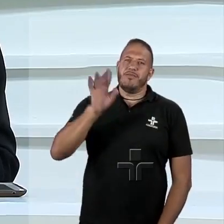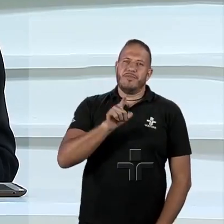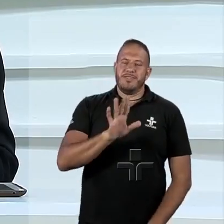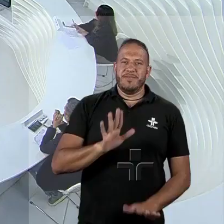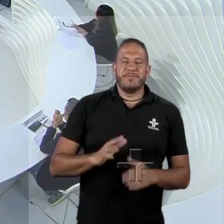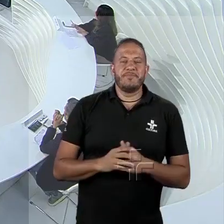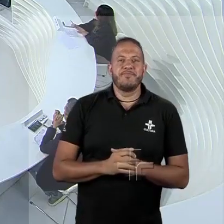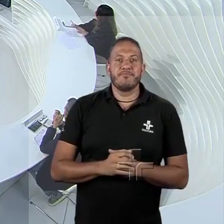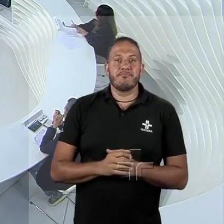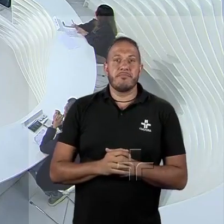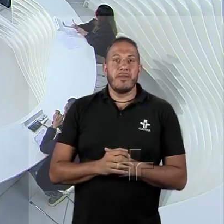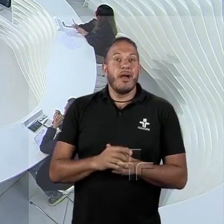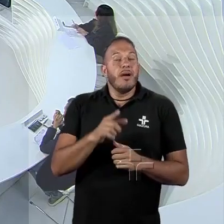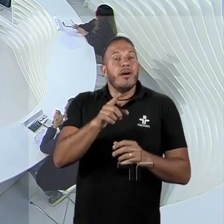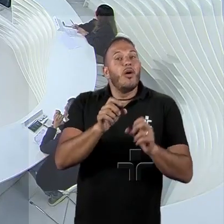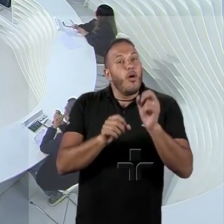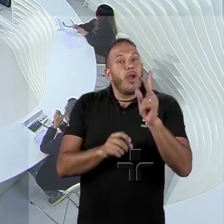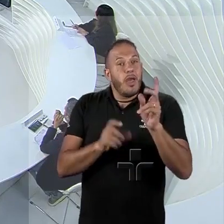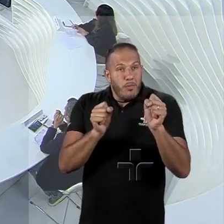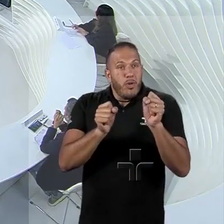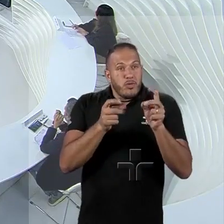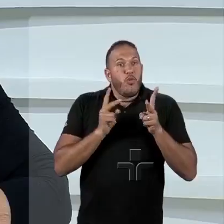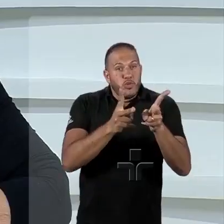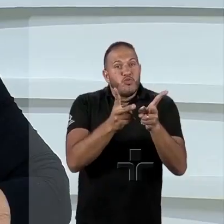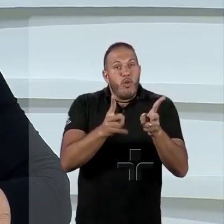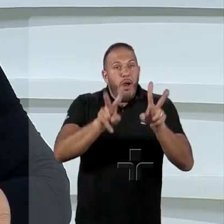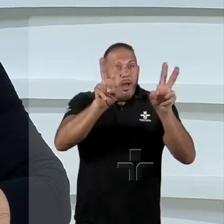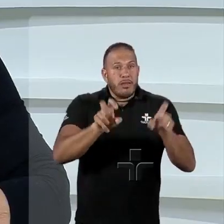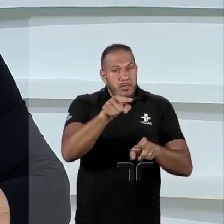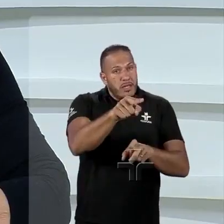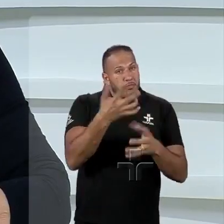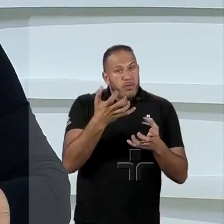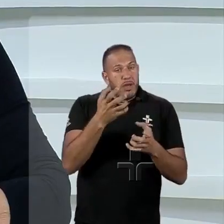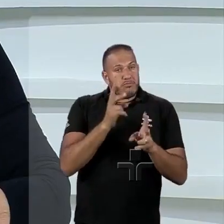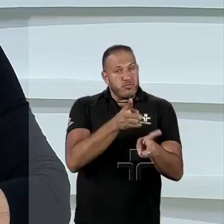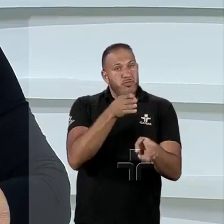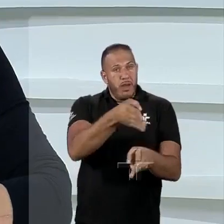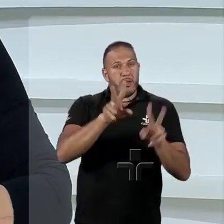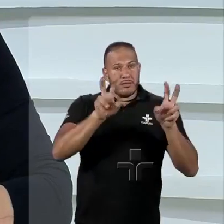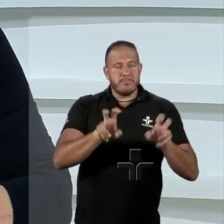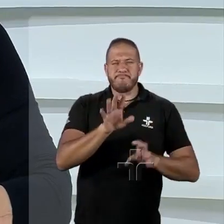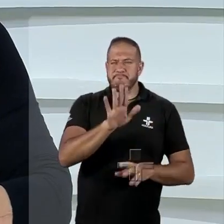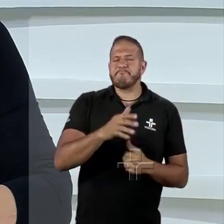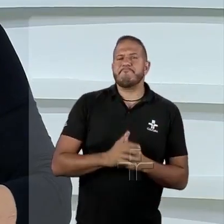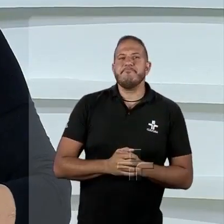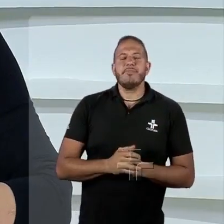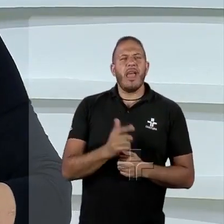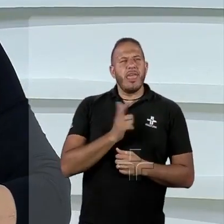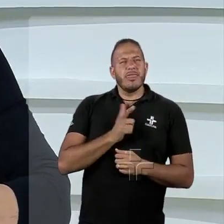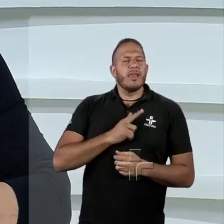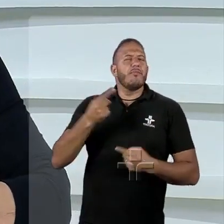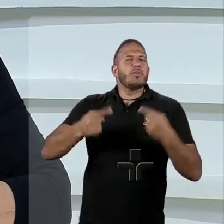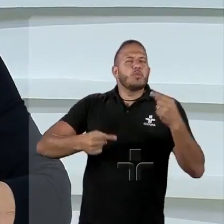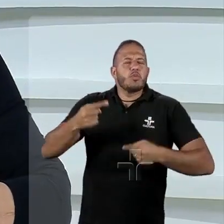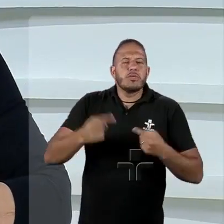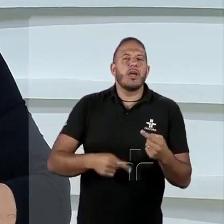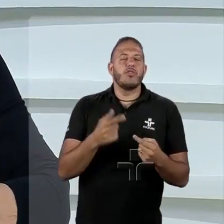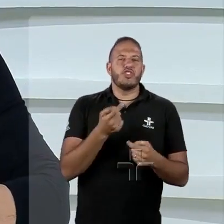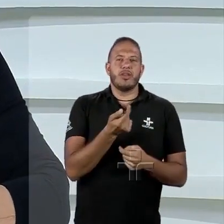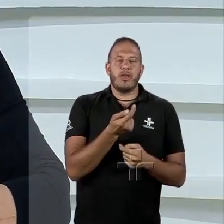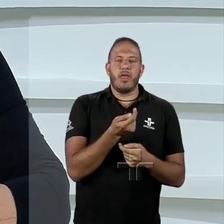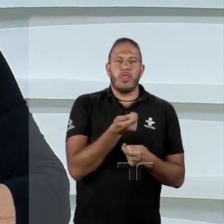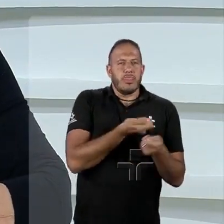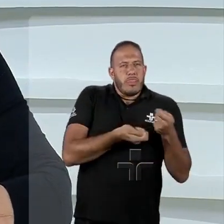posso, inclusive, continuar nesse tema. Perfeito. Até continuar. Há uma discussão a respeito de uma redução de gastos